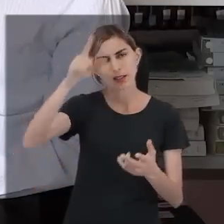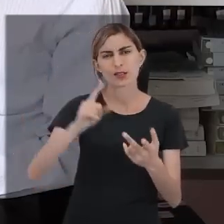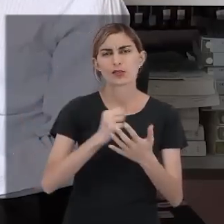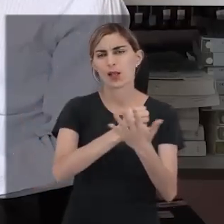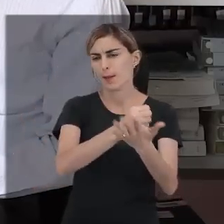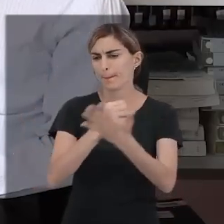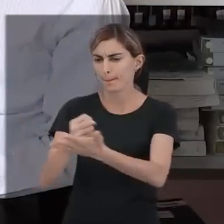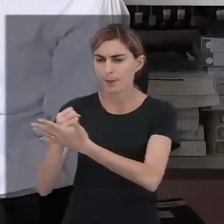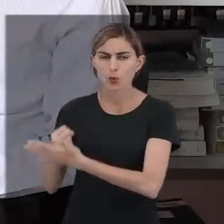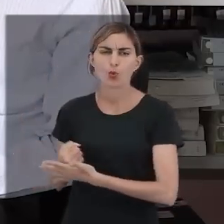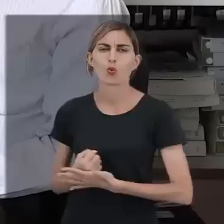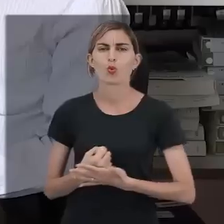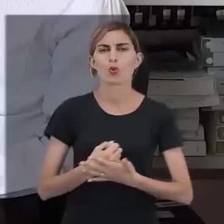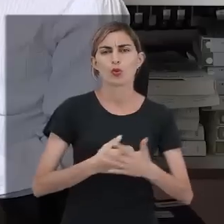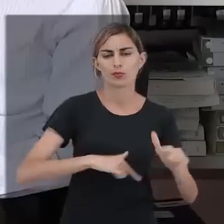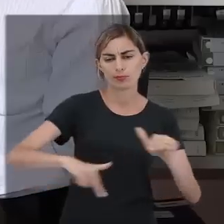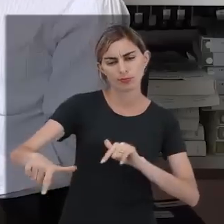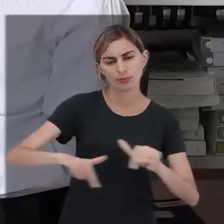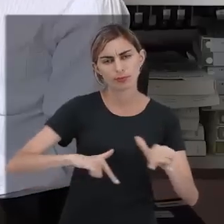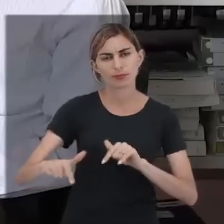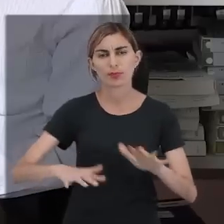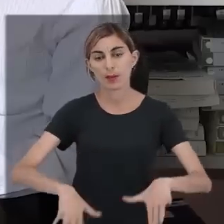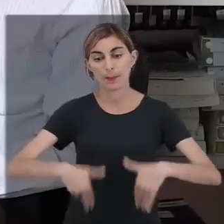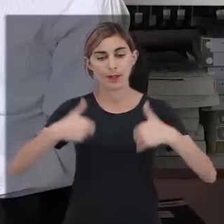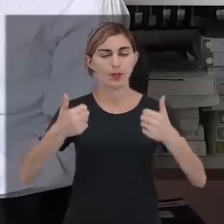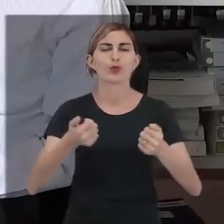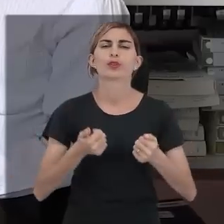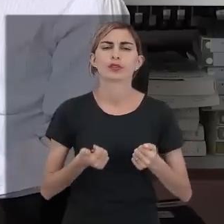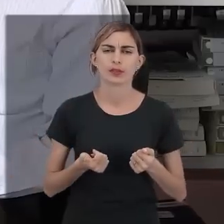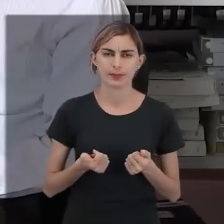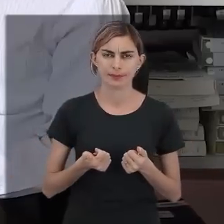apoio, suporte, operação e melhoria.